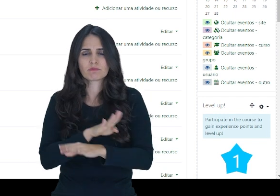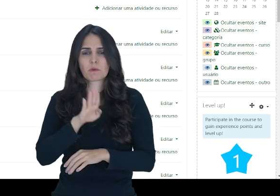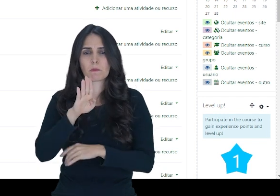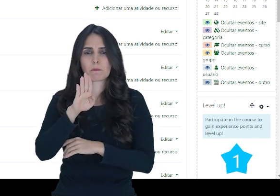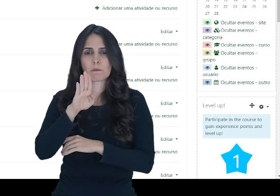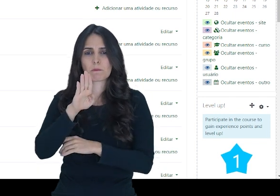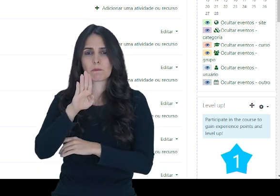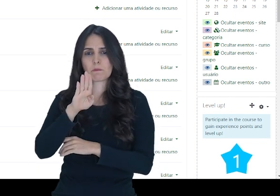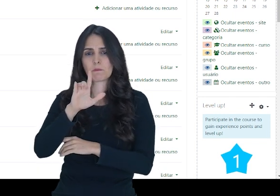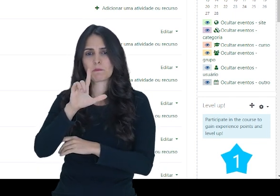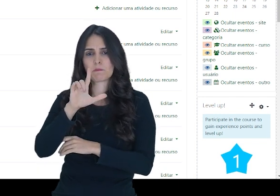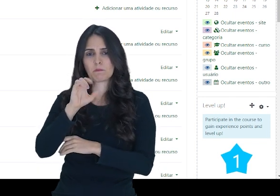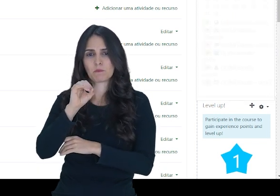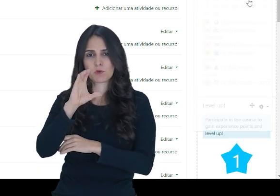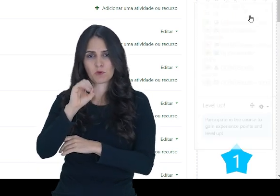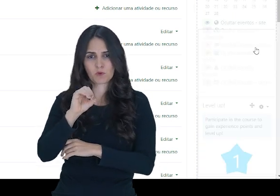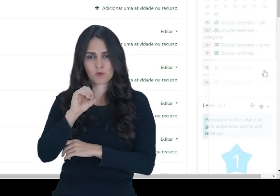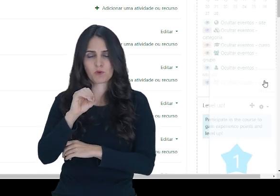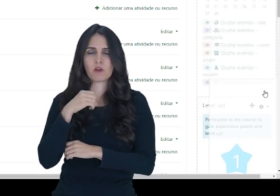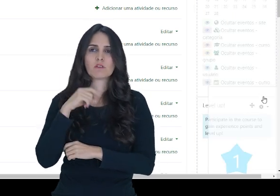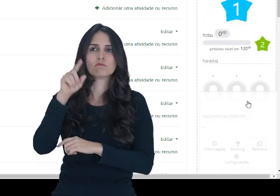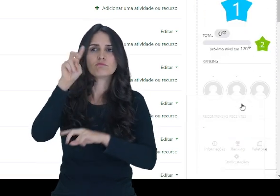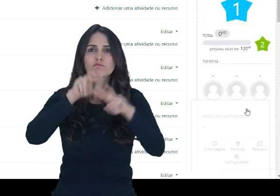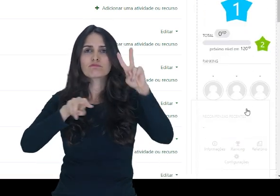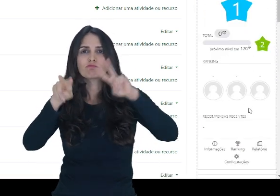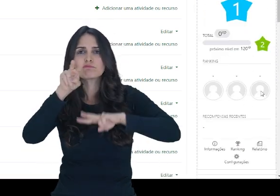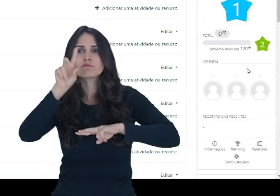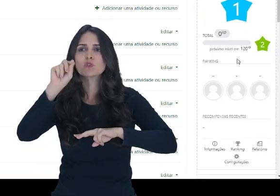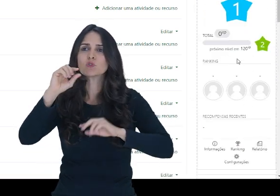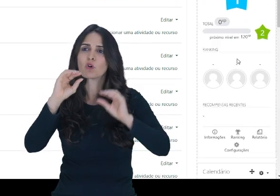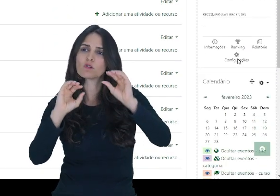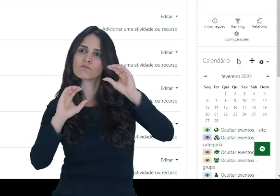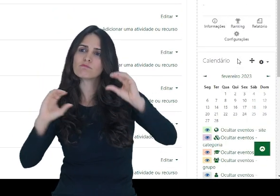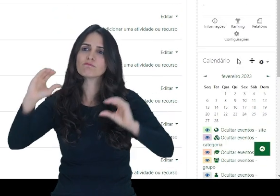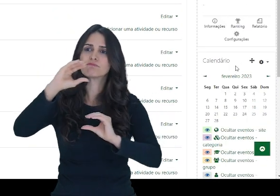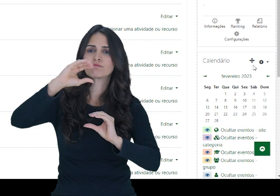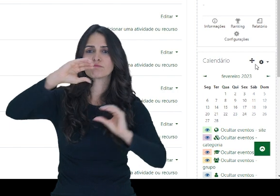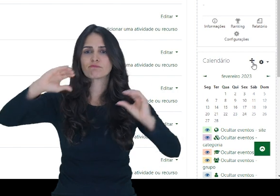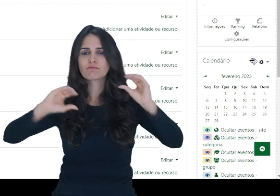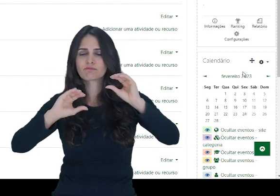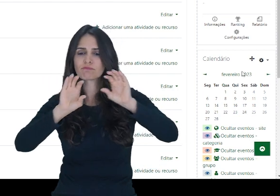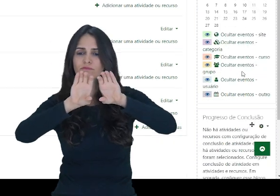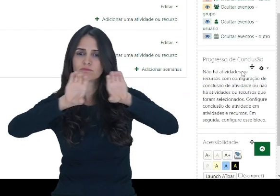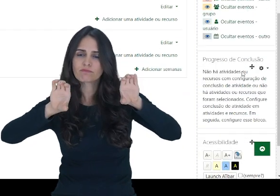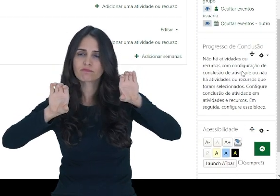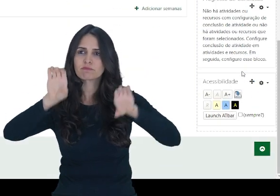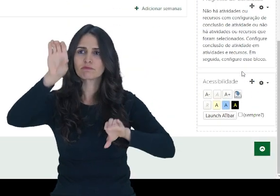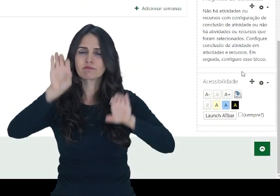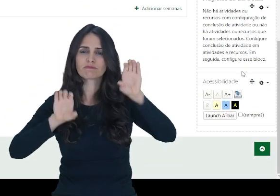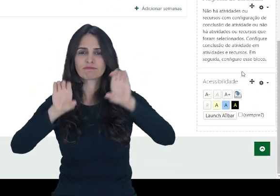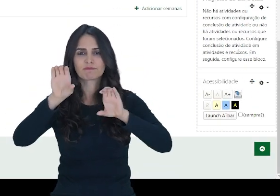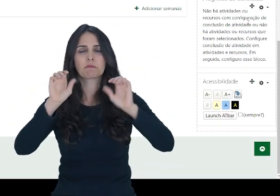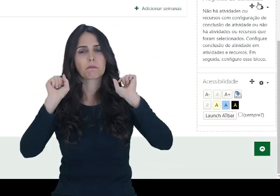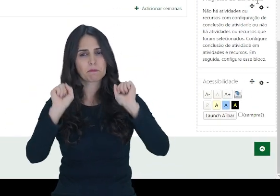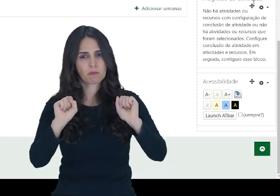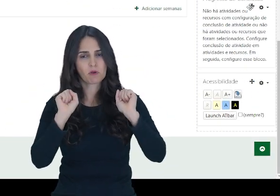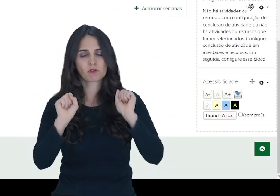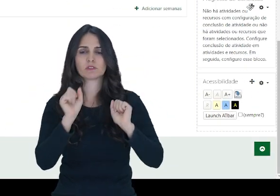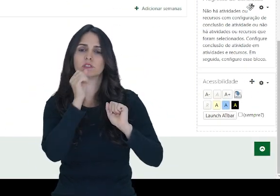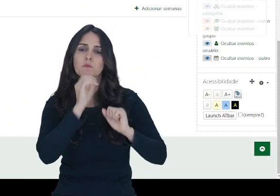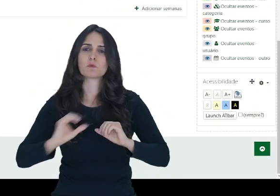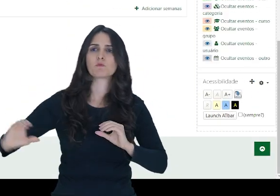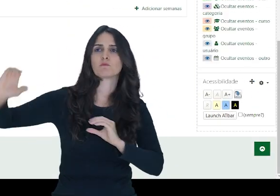eu posso mover esses blocos escolher qual que eu quero que fique primeiro por exemplo eu quero que o primeiro